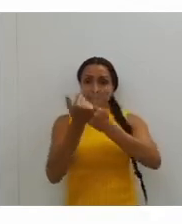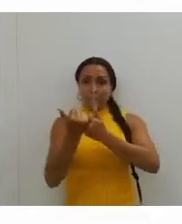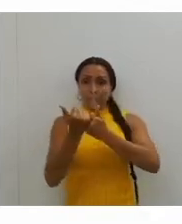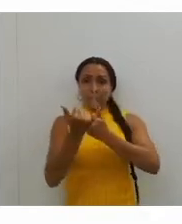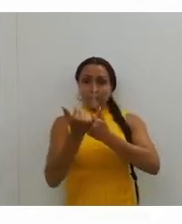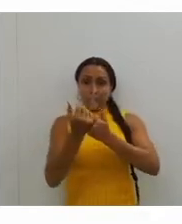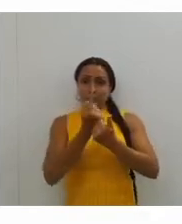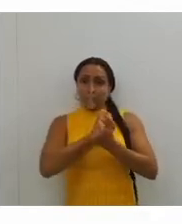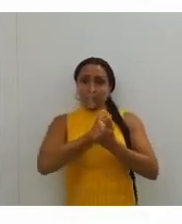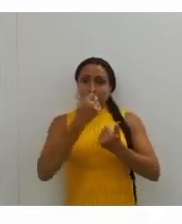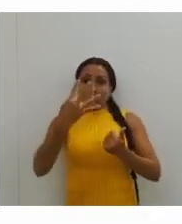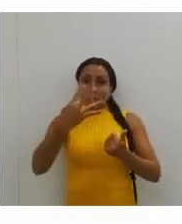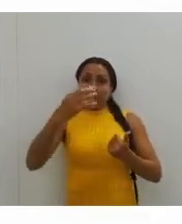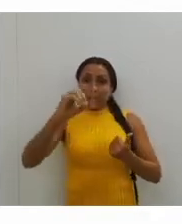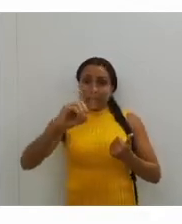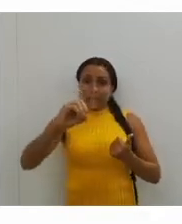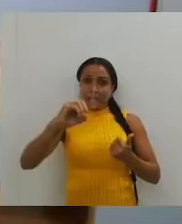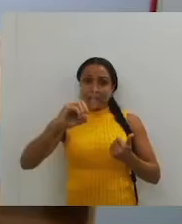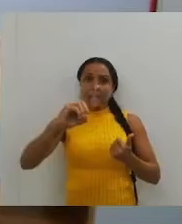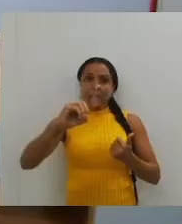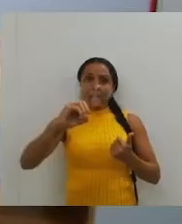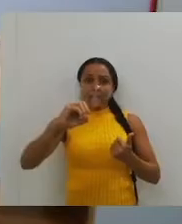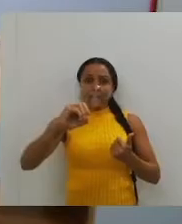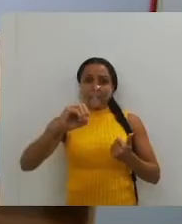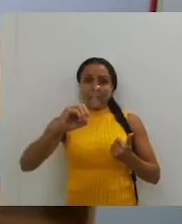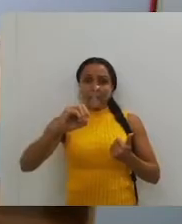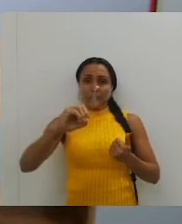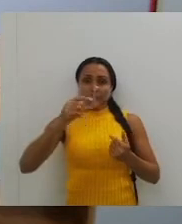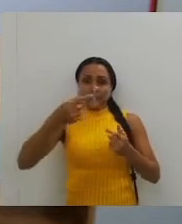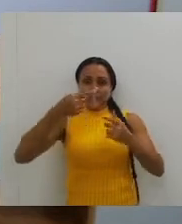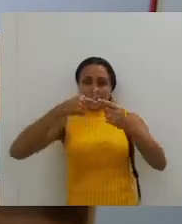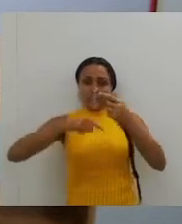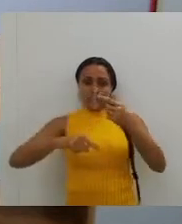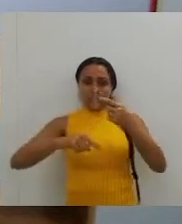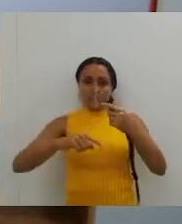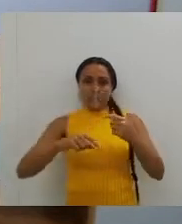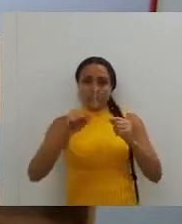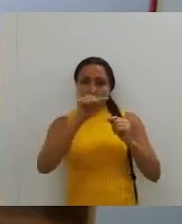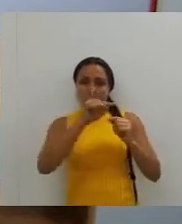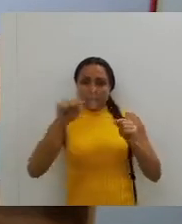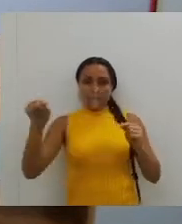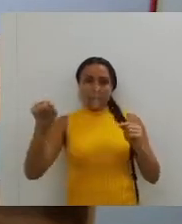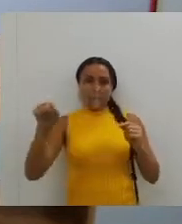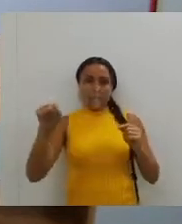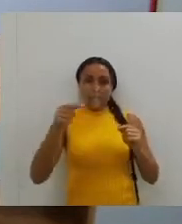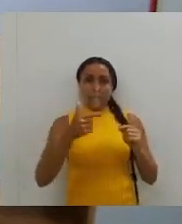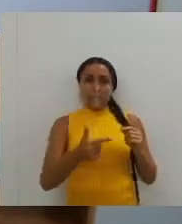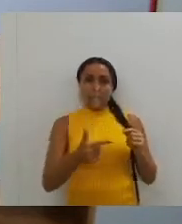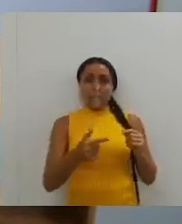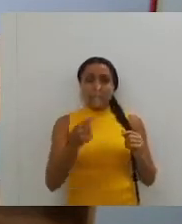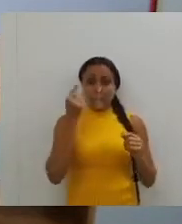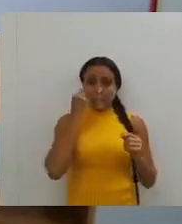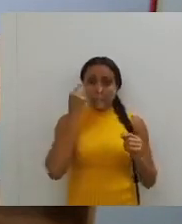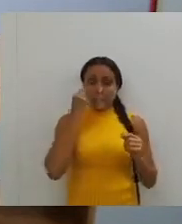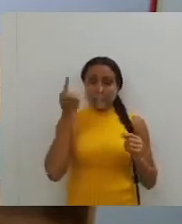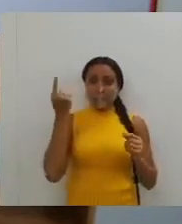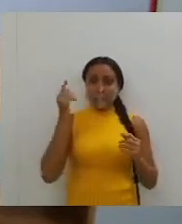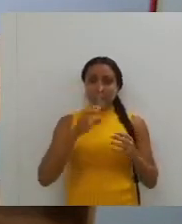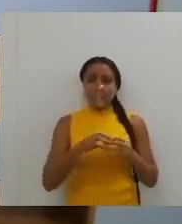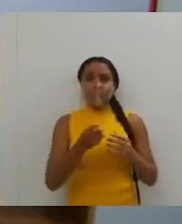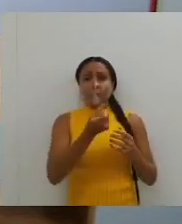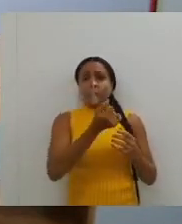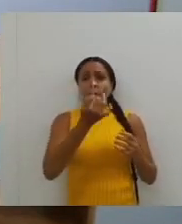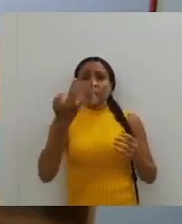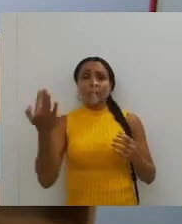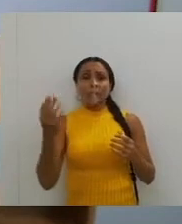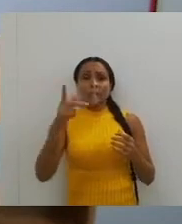40 newtons sobre 2. Aí tu vai observar na figura quantas polias